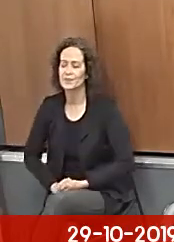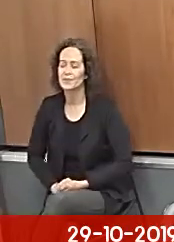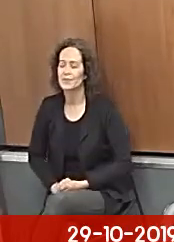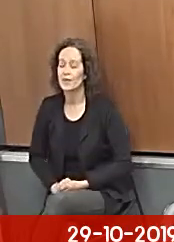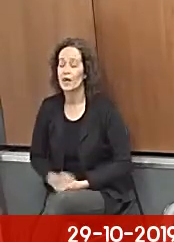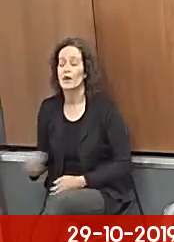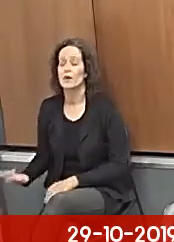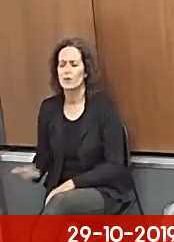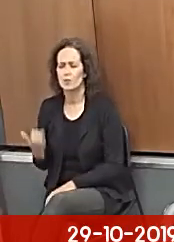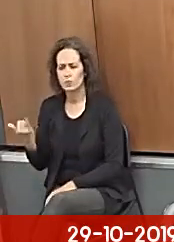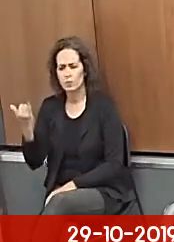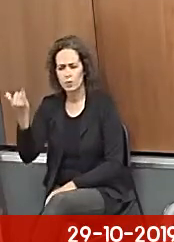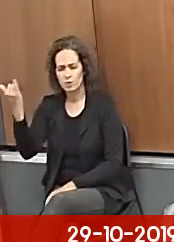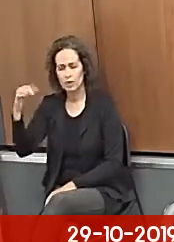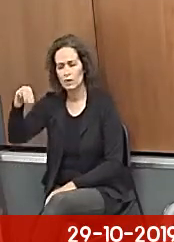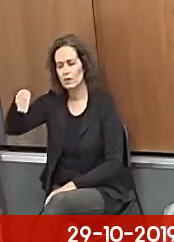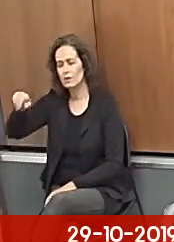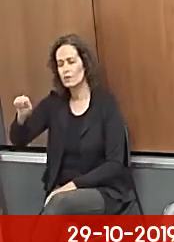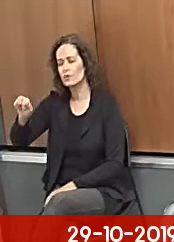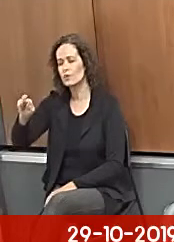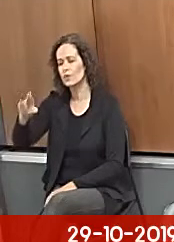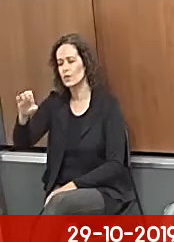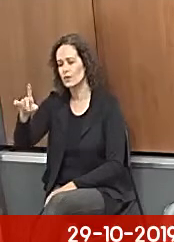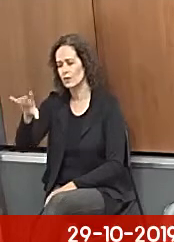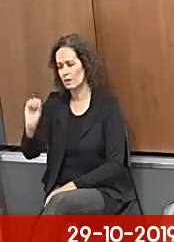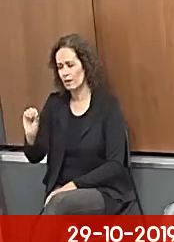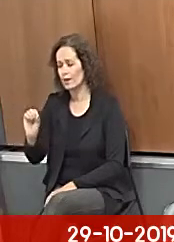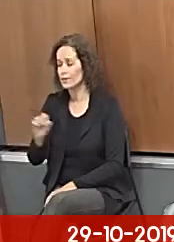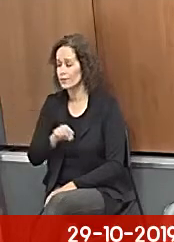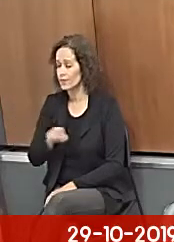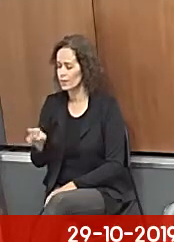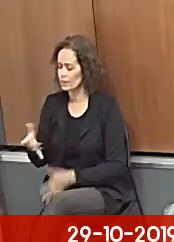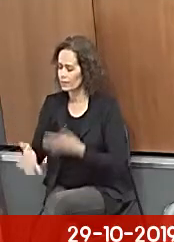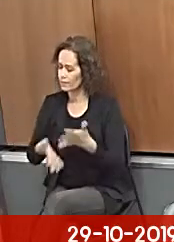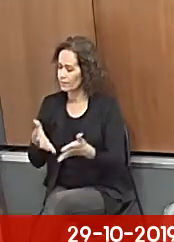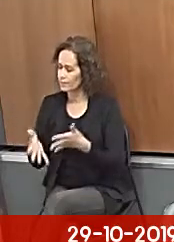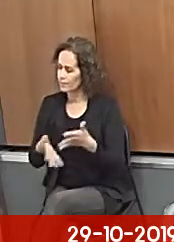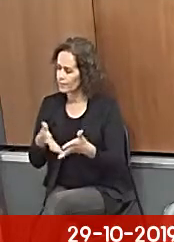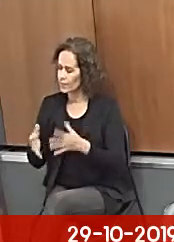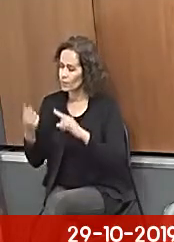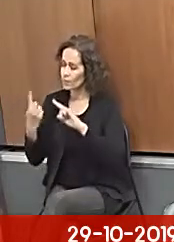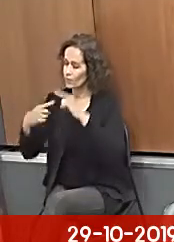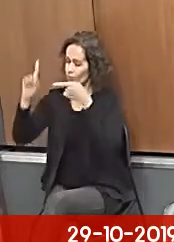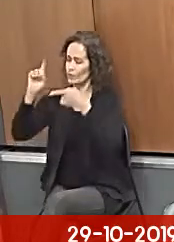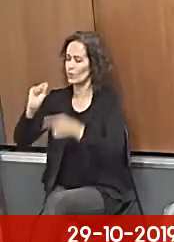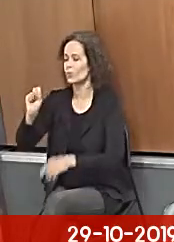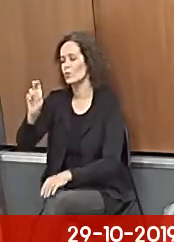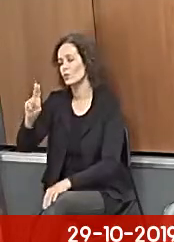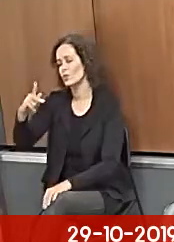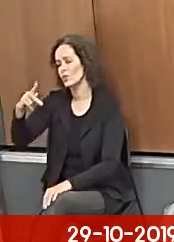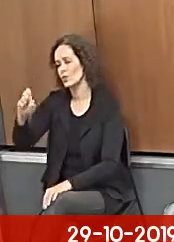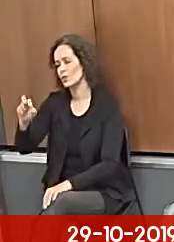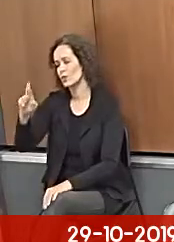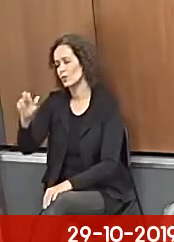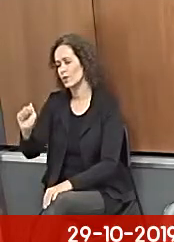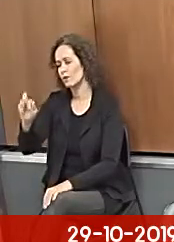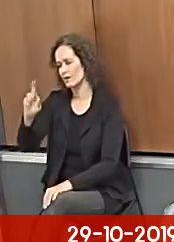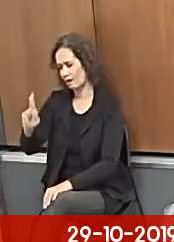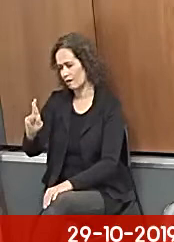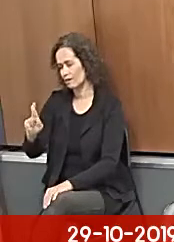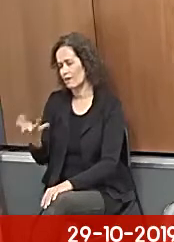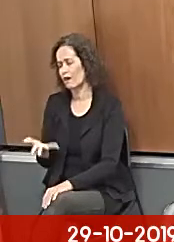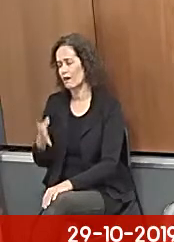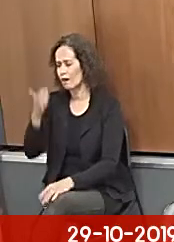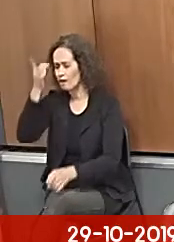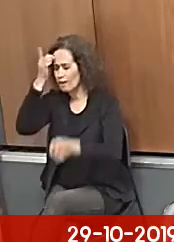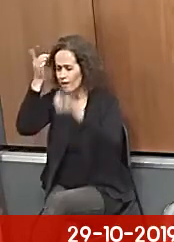Muito importante, Marcelo, a sua participação com esse Superar, com os exemplos. A gente vai reunindo ideias